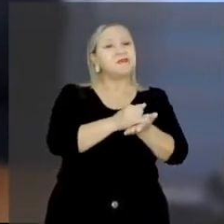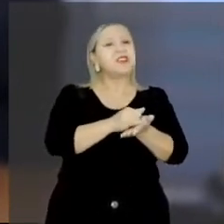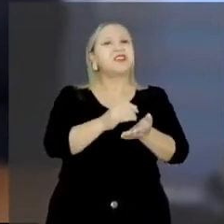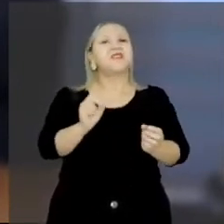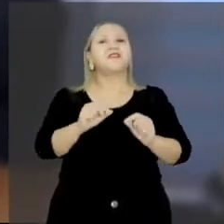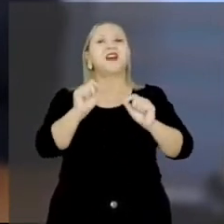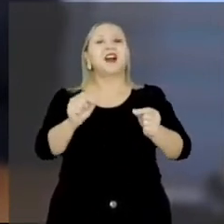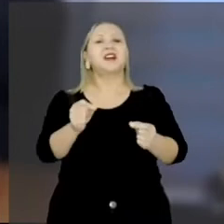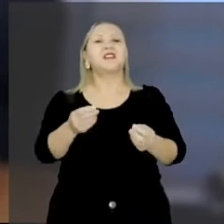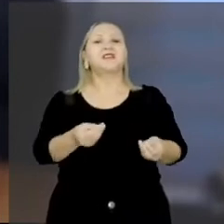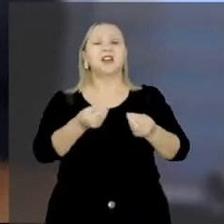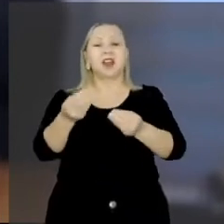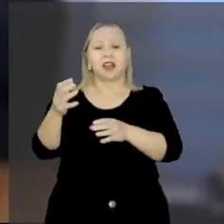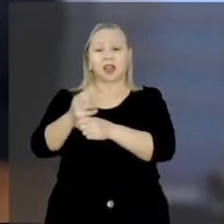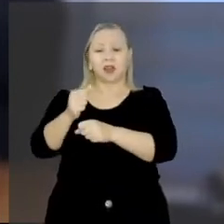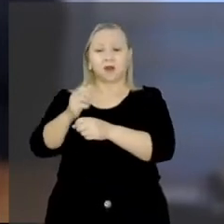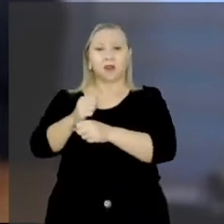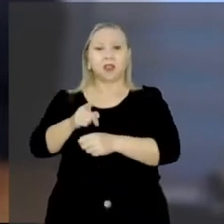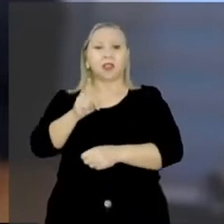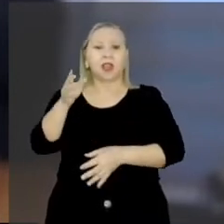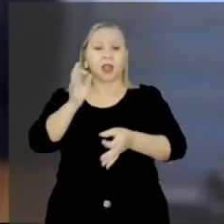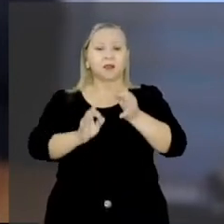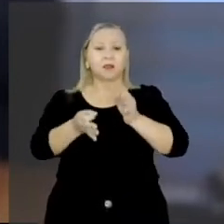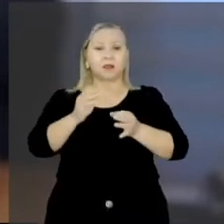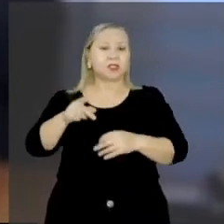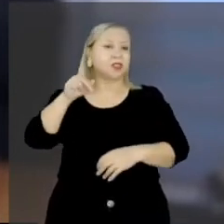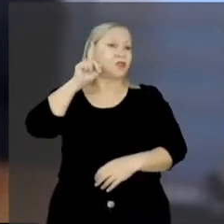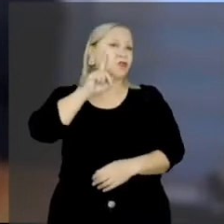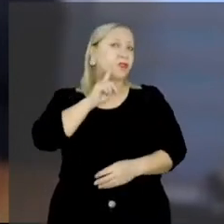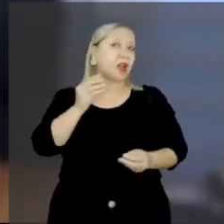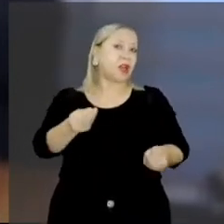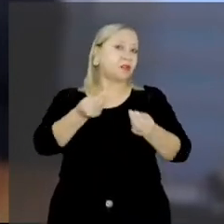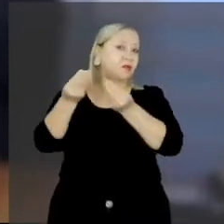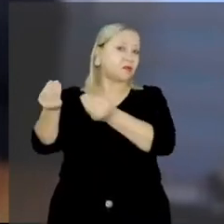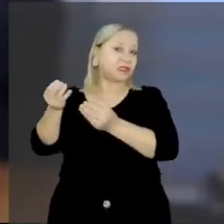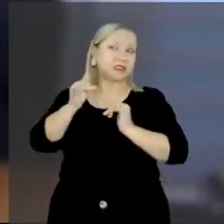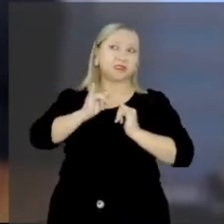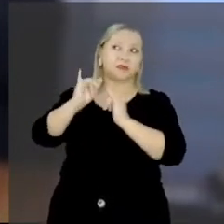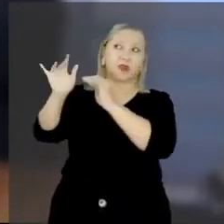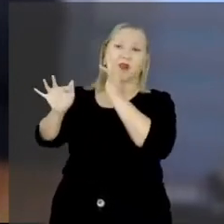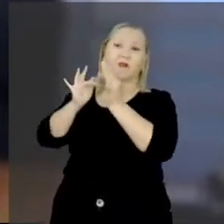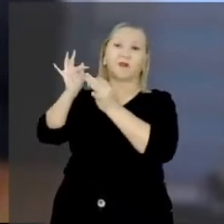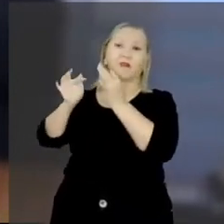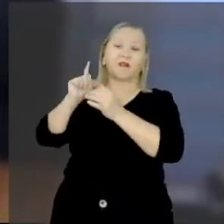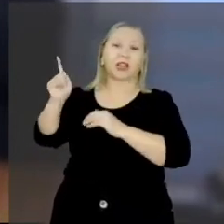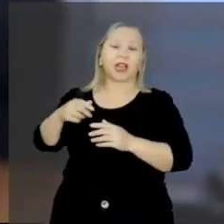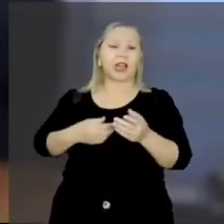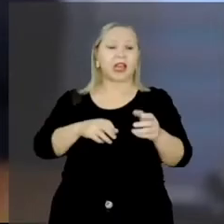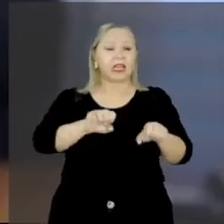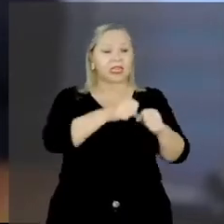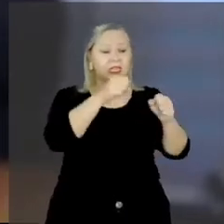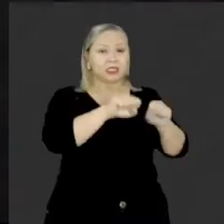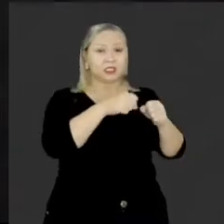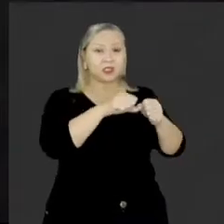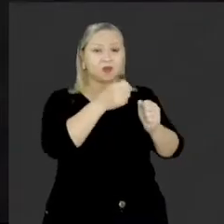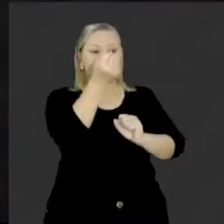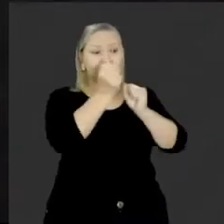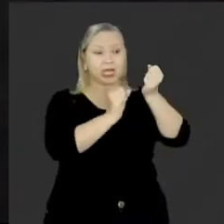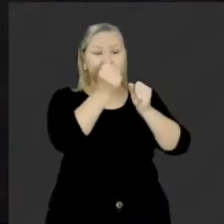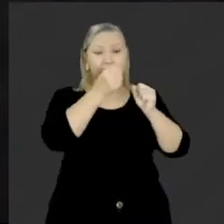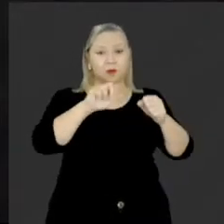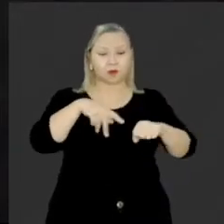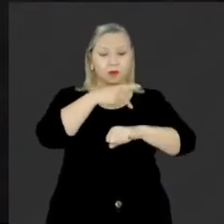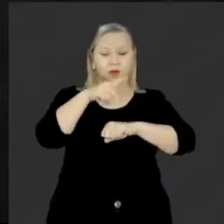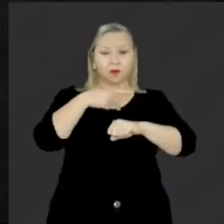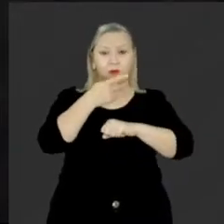claro. Você sabe por que a gasolina está cara? Você sabe por que o óleo diesel está caro? Você sabe por que o gás está